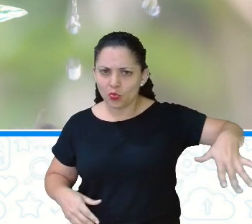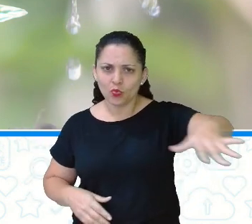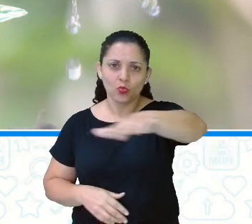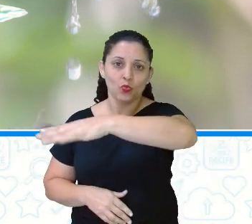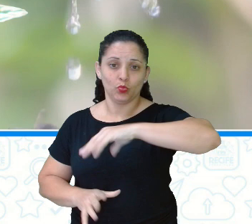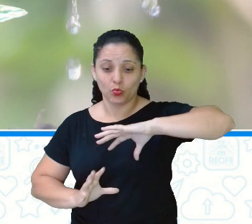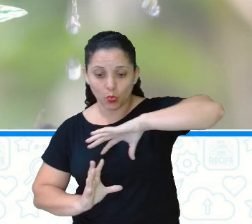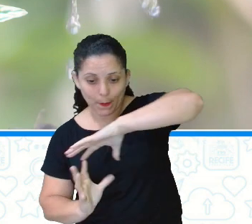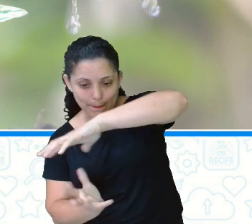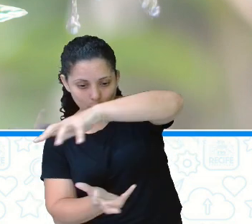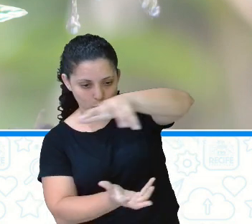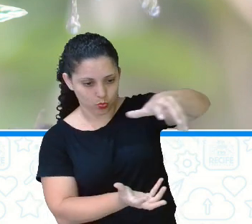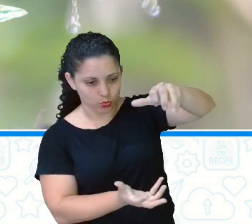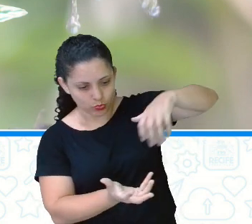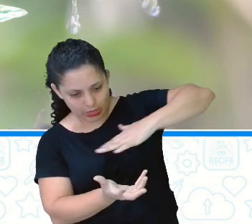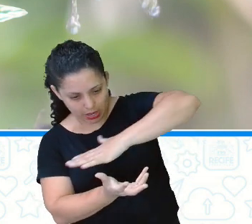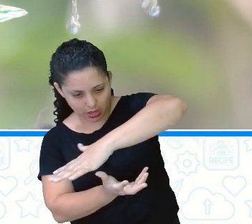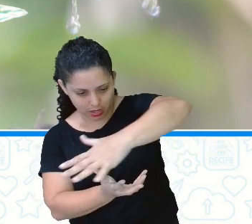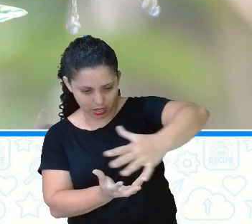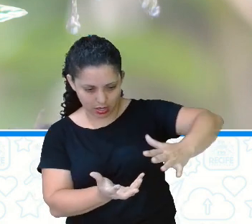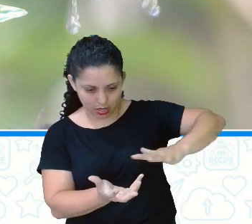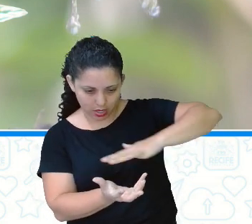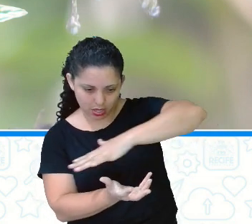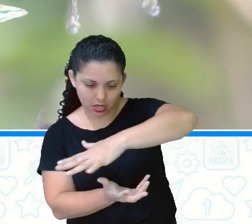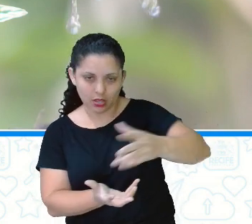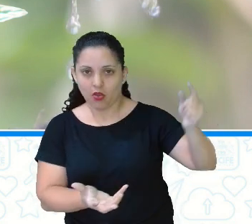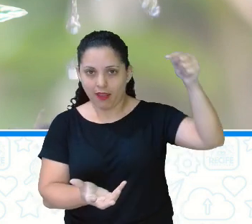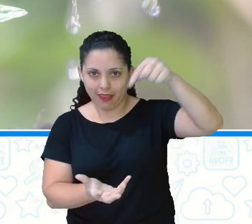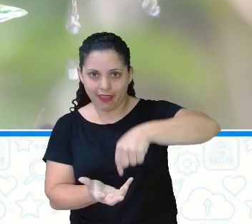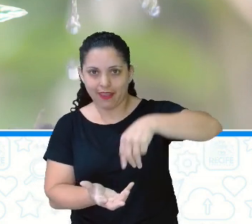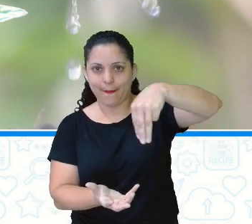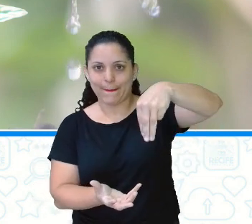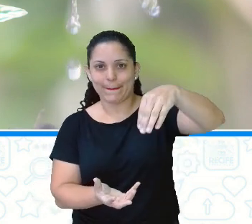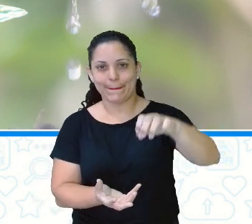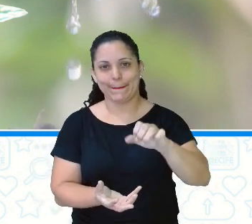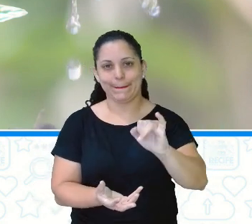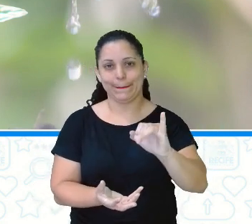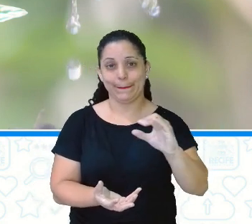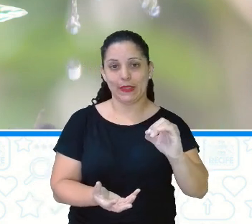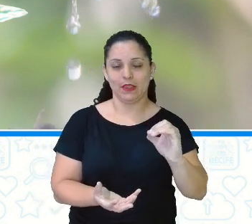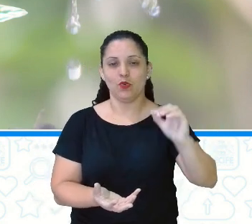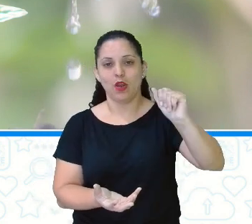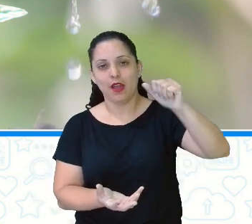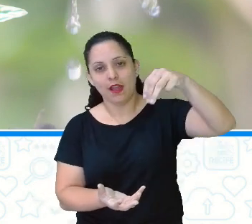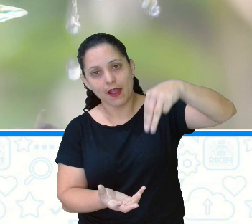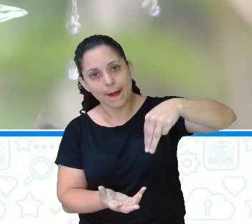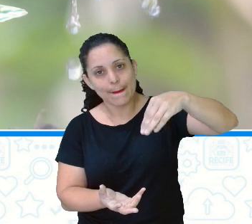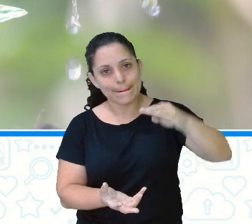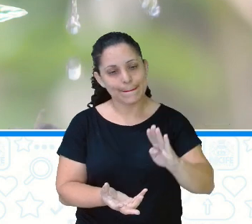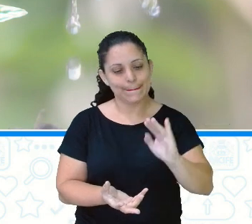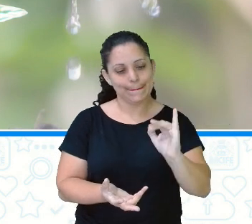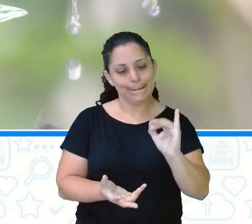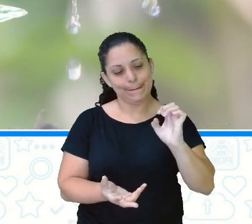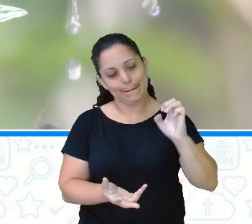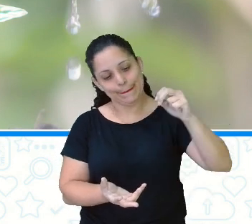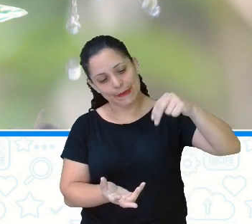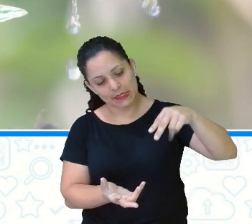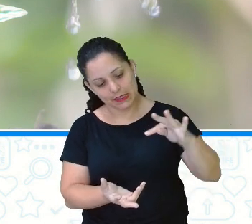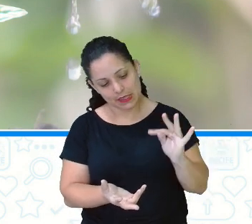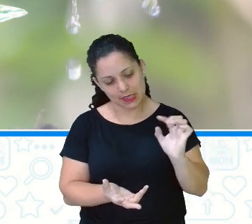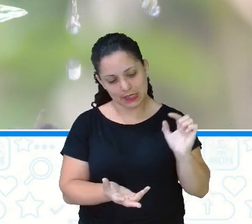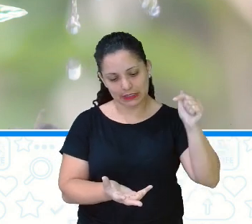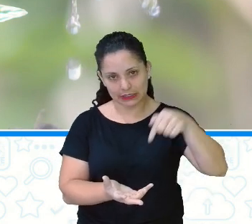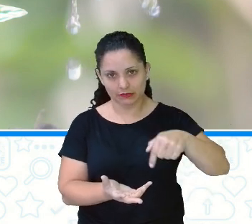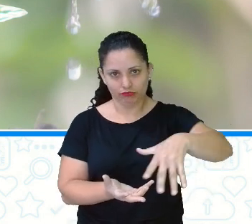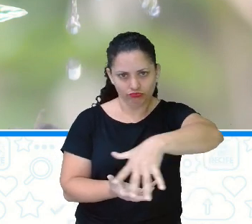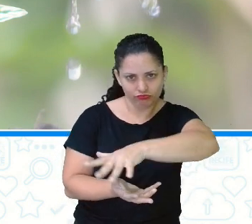do nosso planeta, tudo está dentro do meio ambiente. Se está dentro do meio